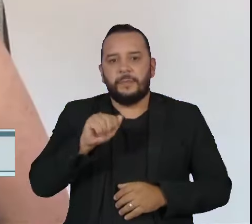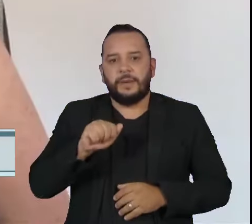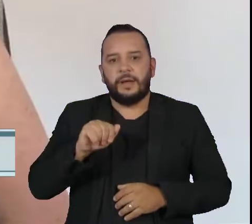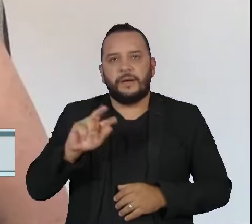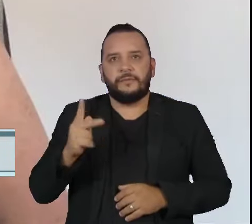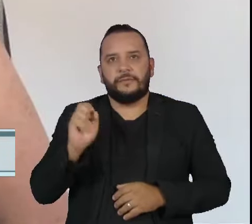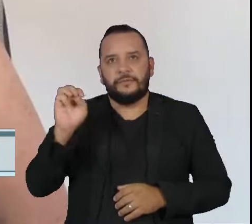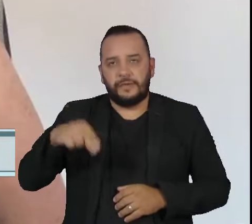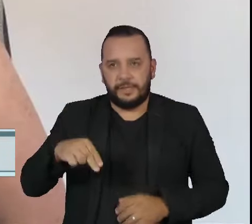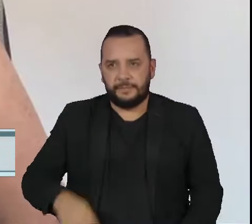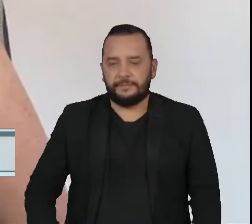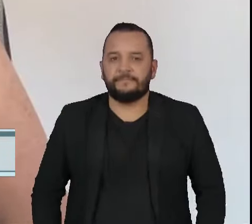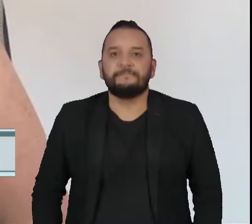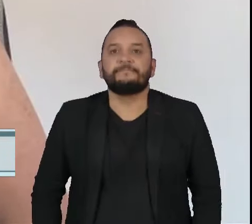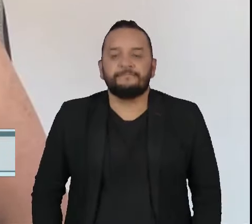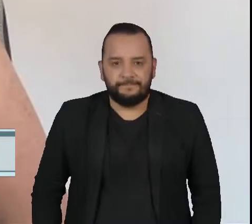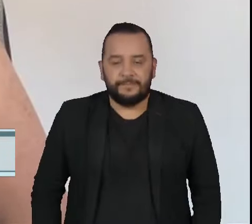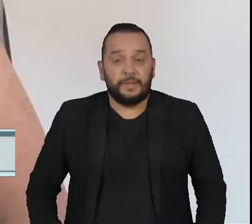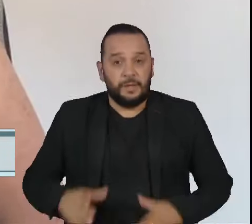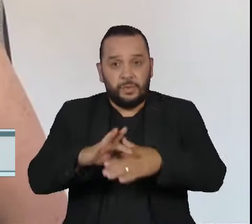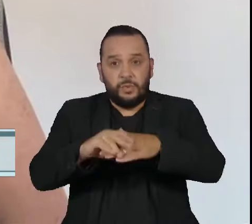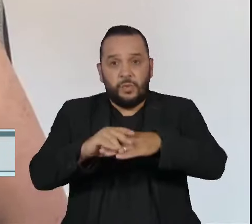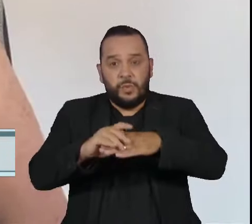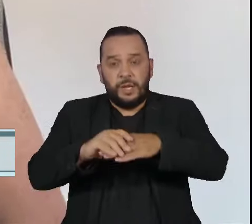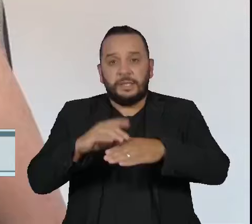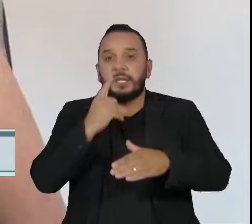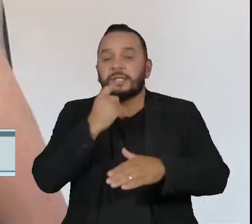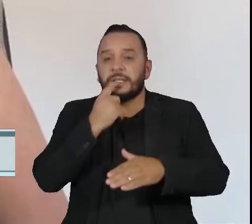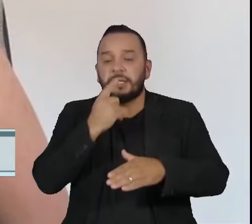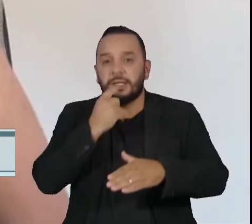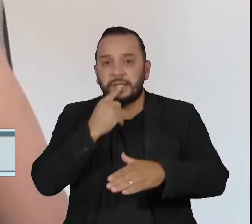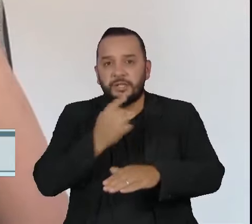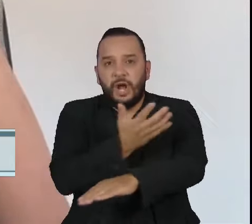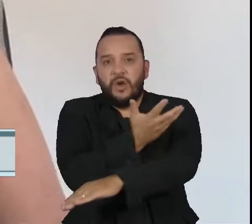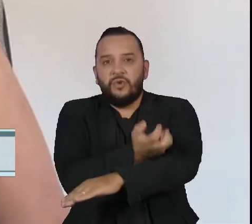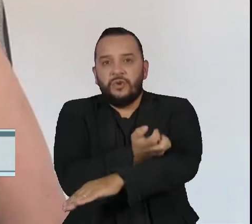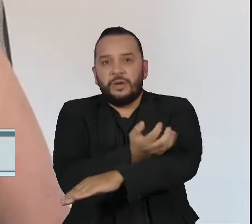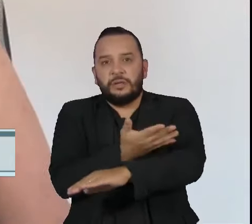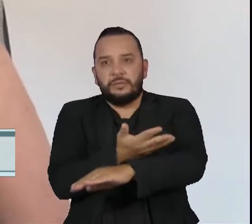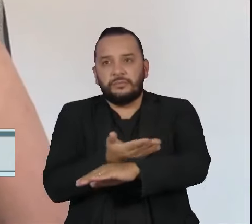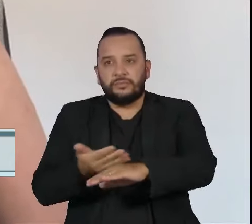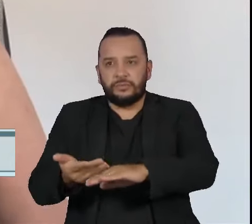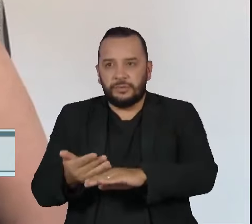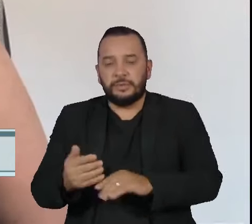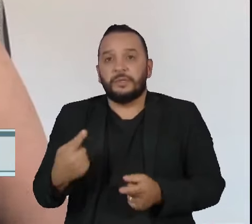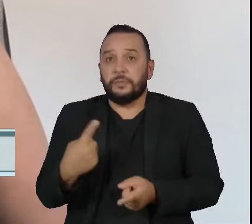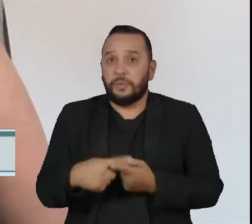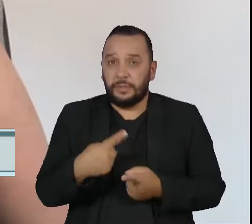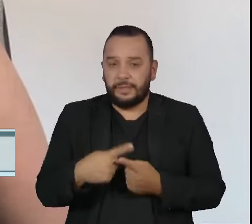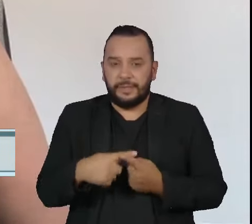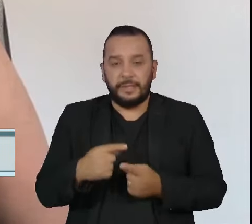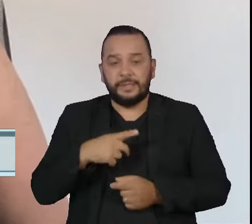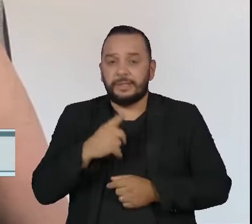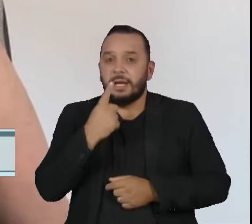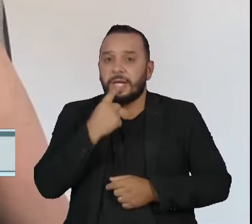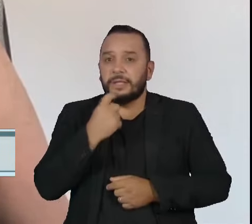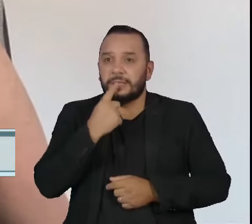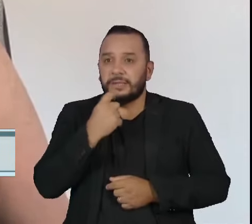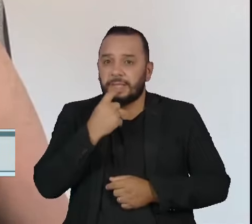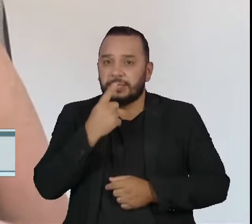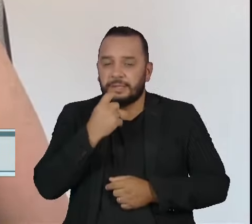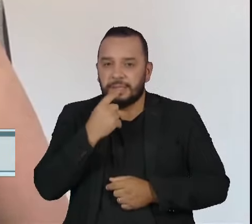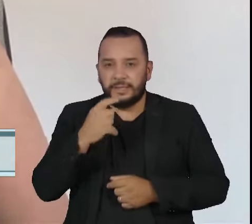O diagnóstico precoce da hemofilia é muito importante porque todo sangramento vai ter uma repercussão